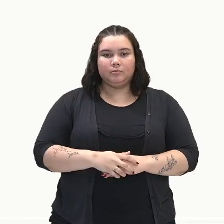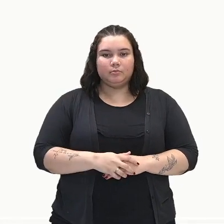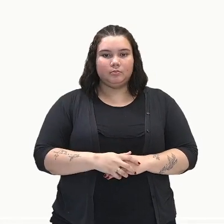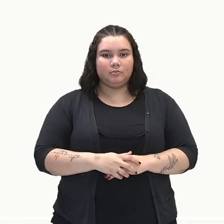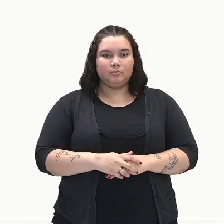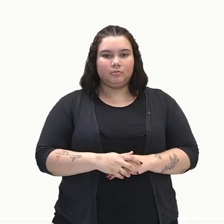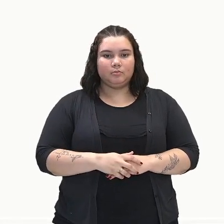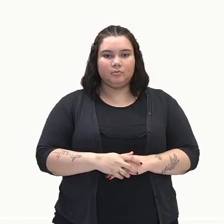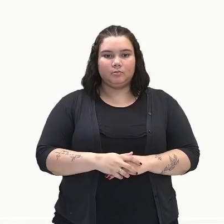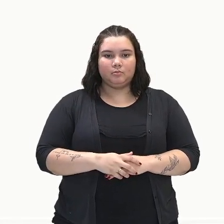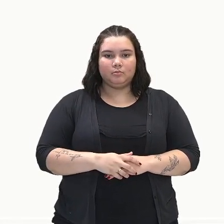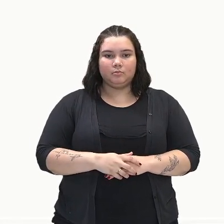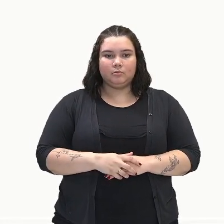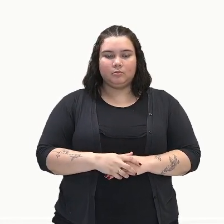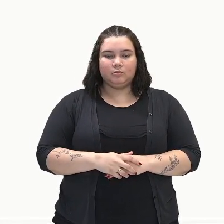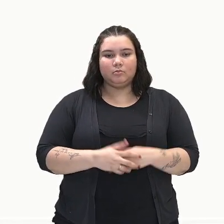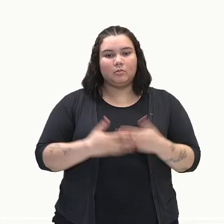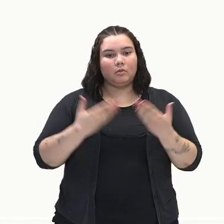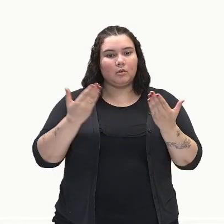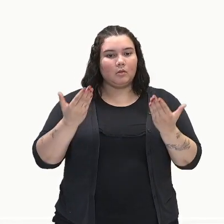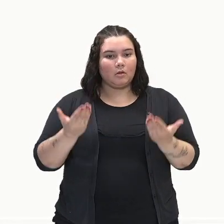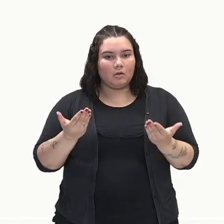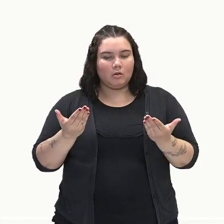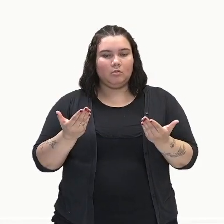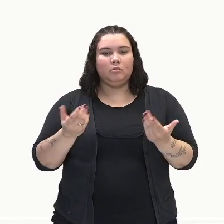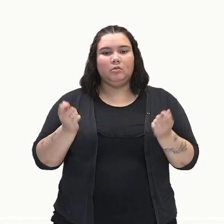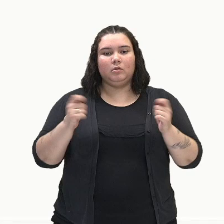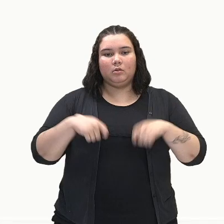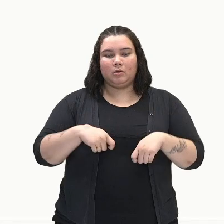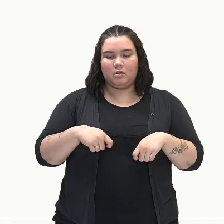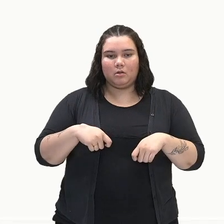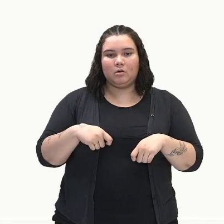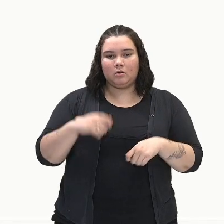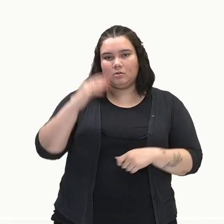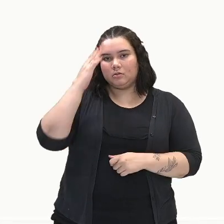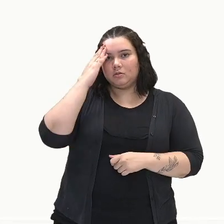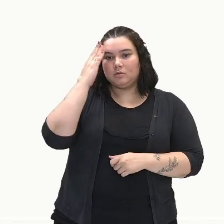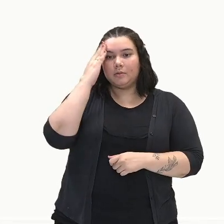tá? Então, com isso, a gente consegue